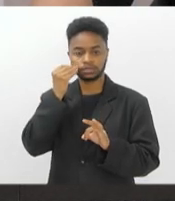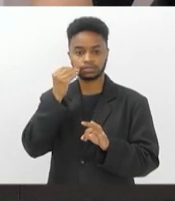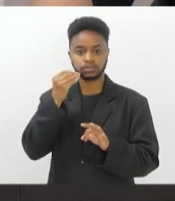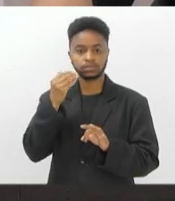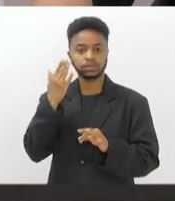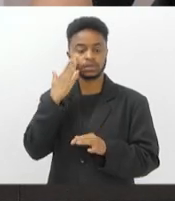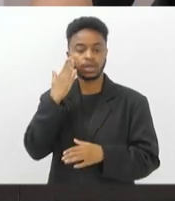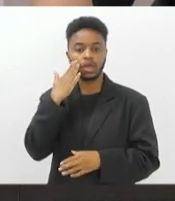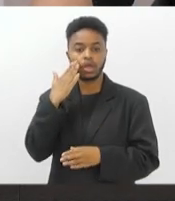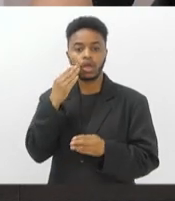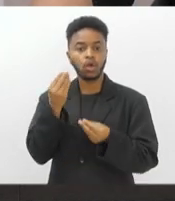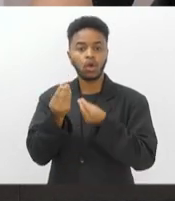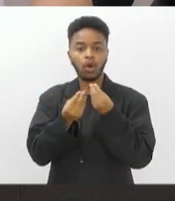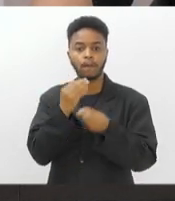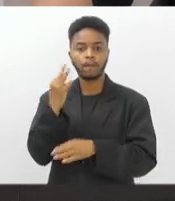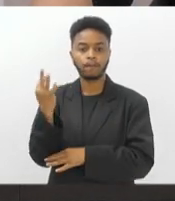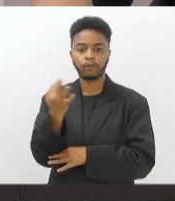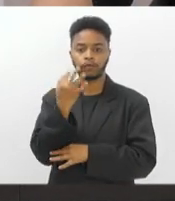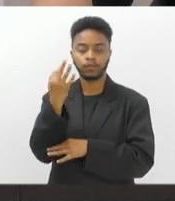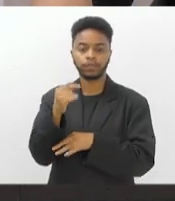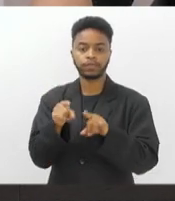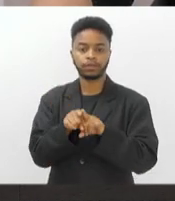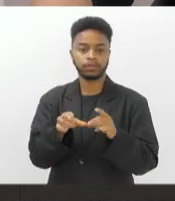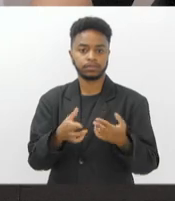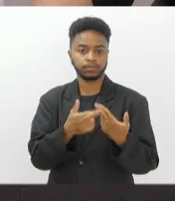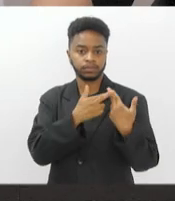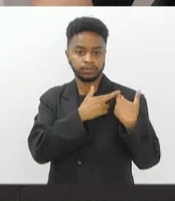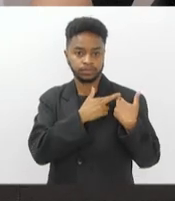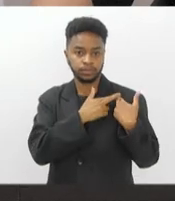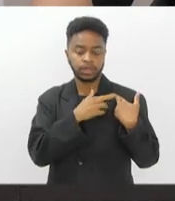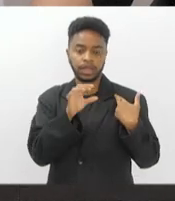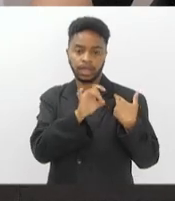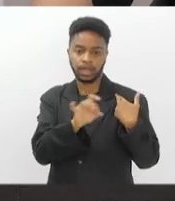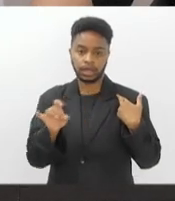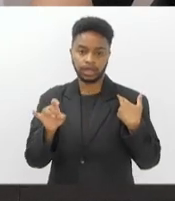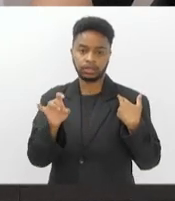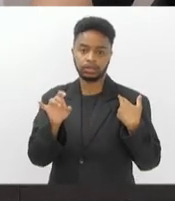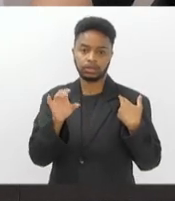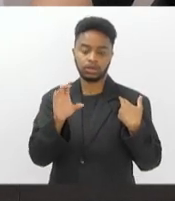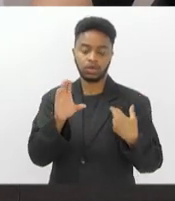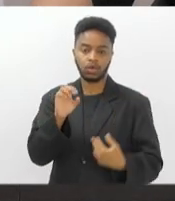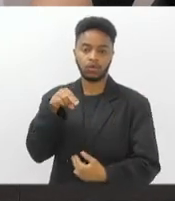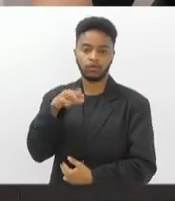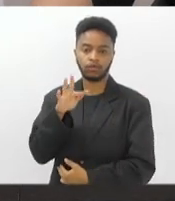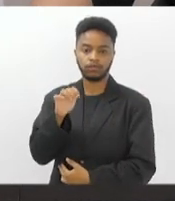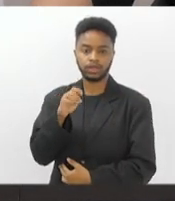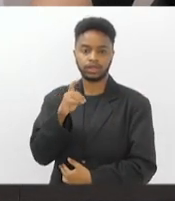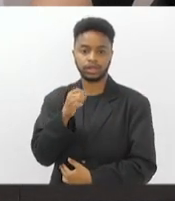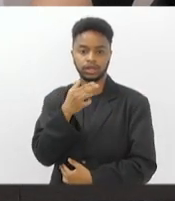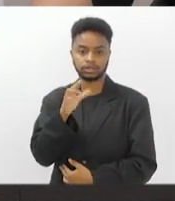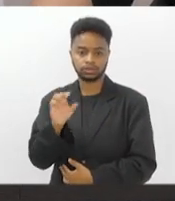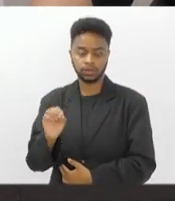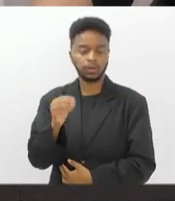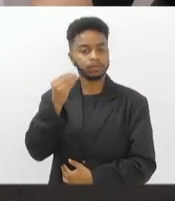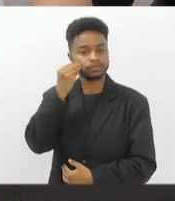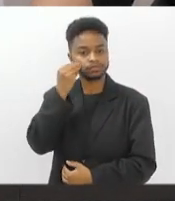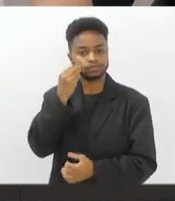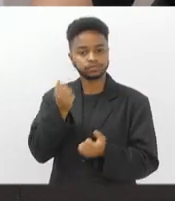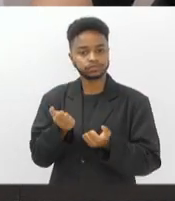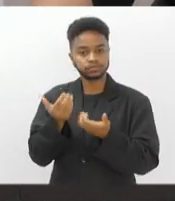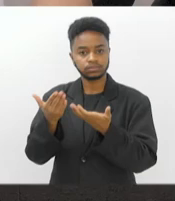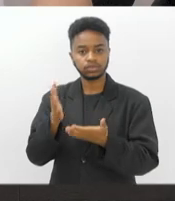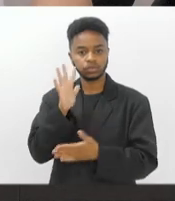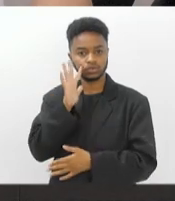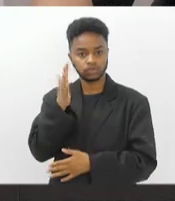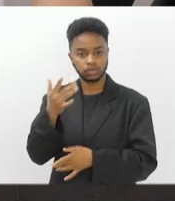eh formalização e de responsabilização que as Confederações podem ter para dar as soluções e